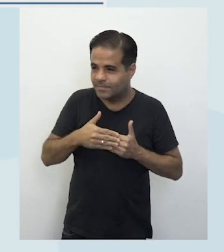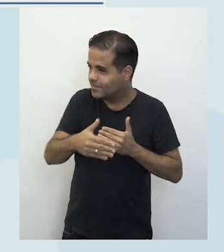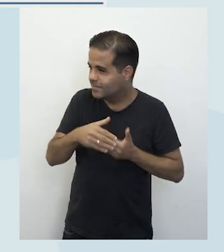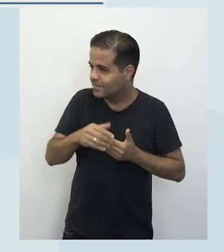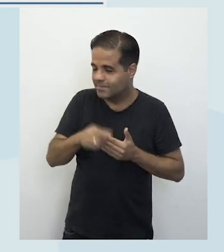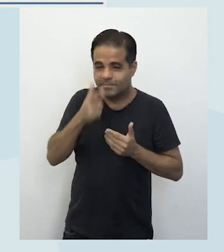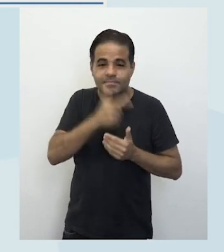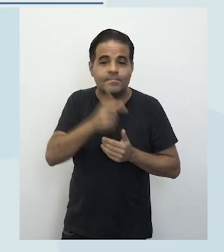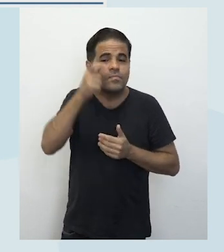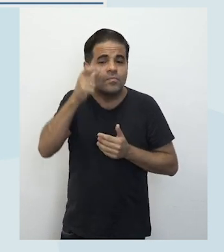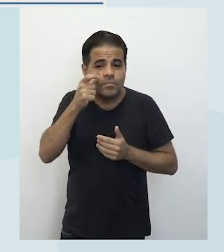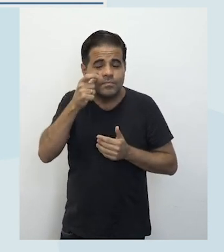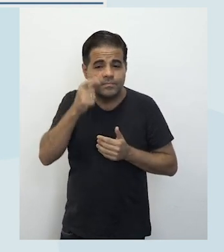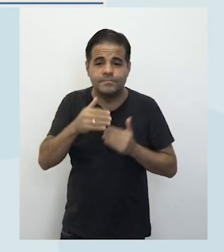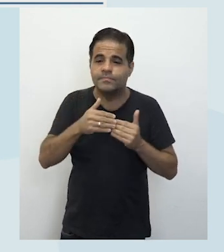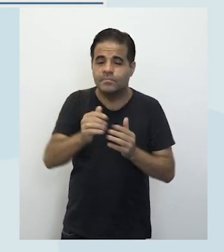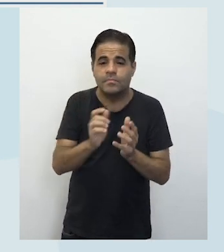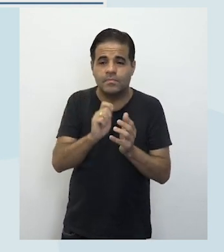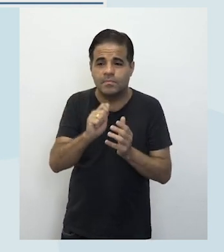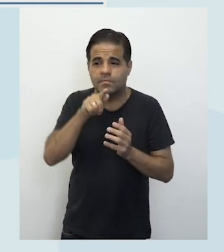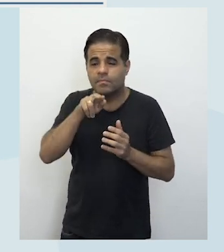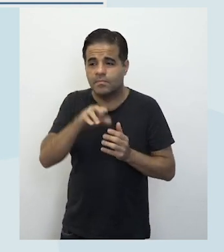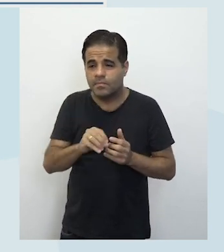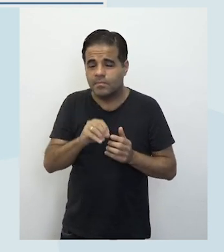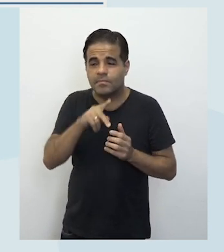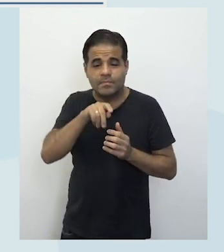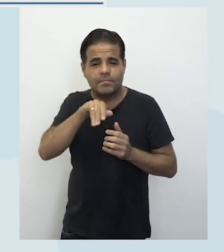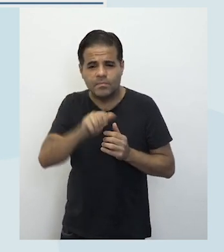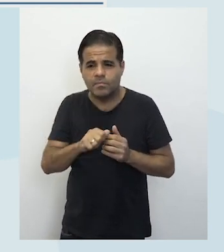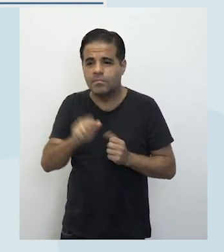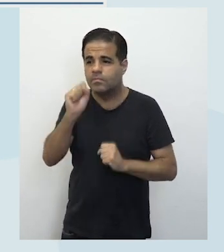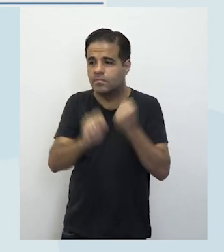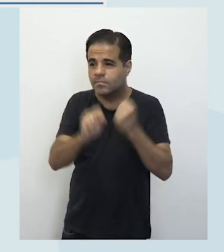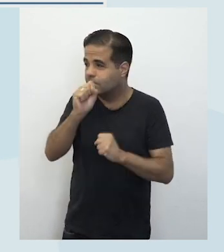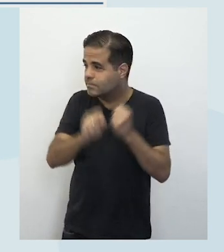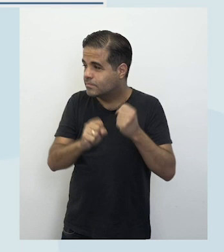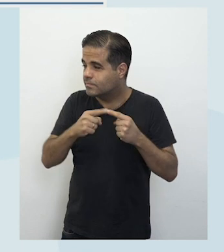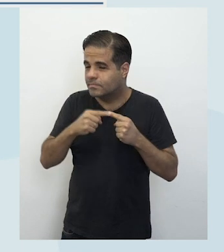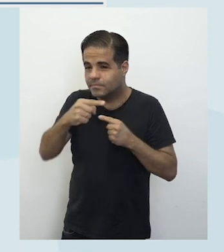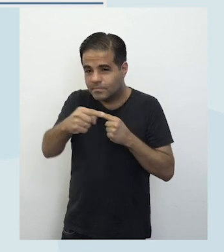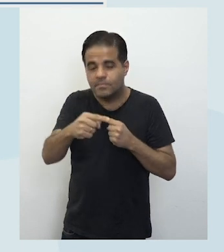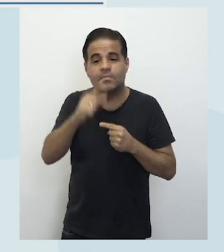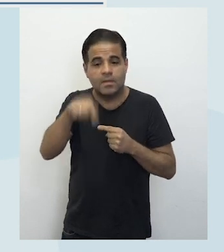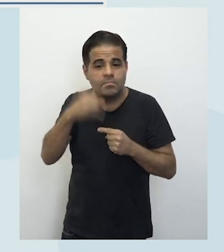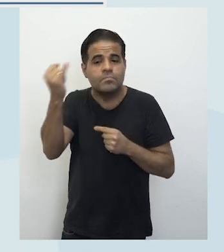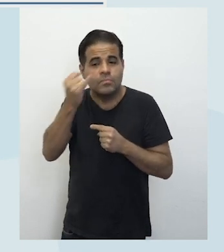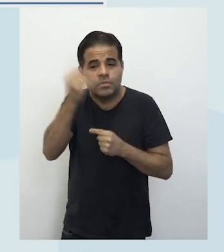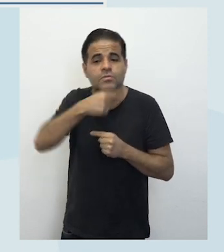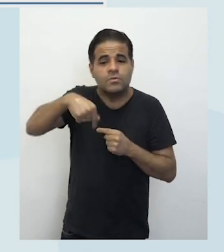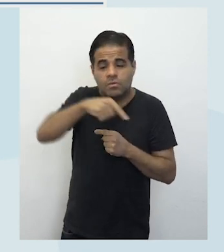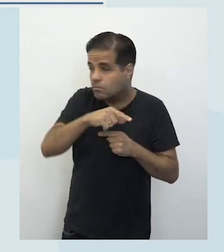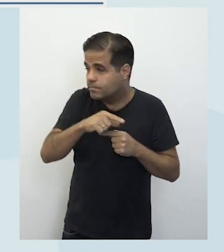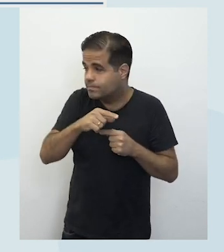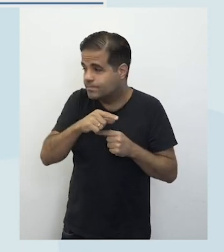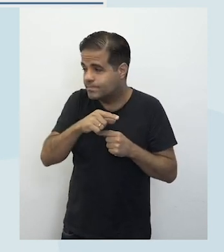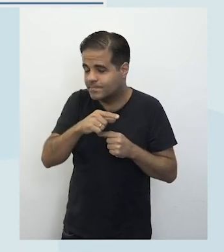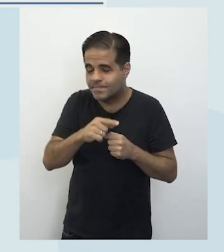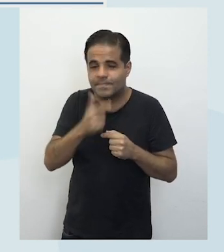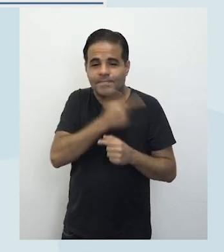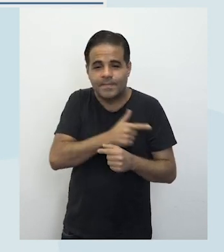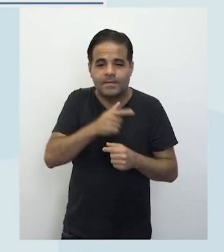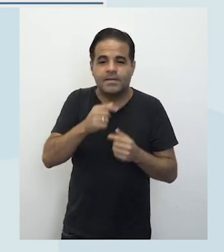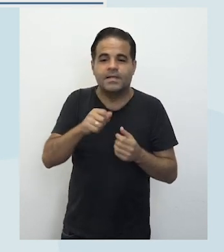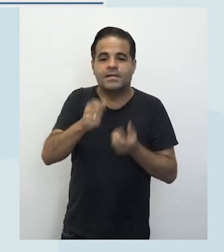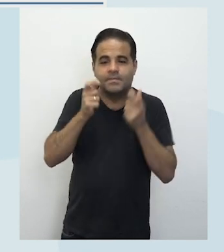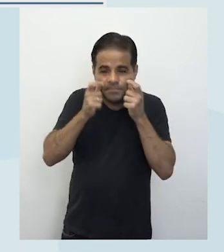observar aí, né? Agropecuária, indústria e serviços. Então é importante, né, que a gente consegue traçar aí, como diz